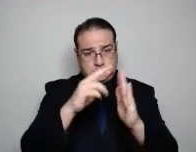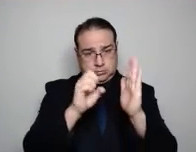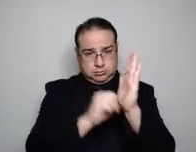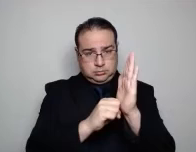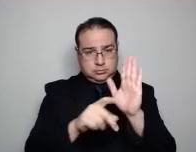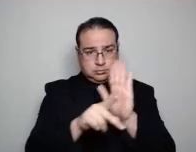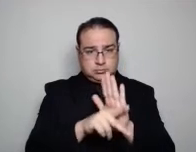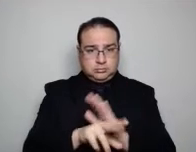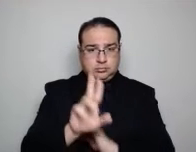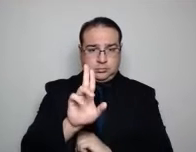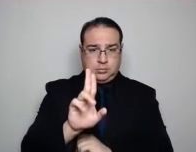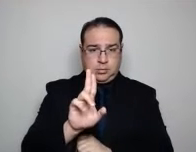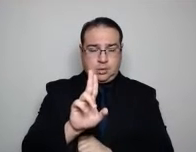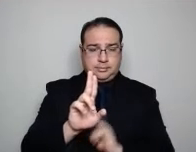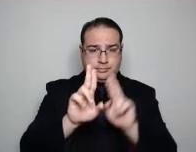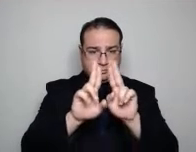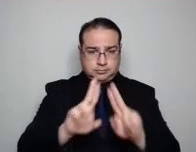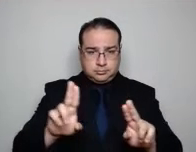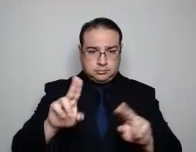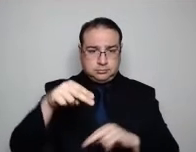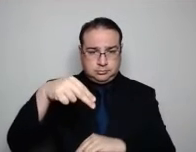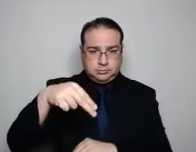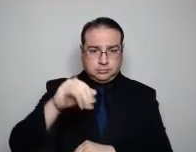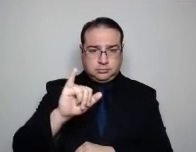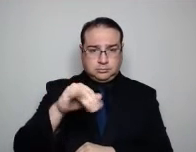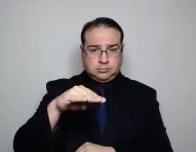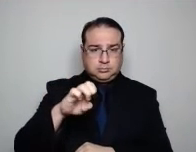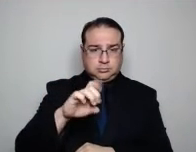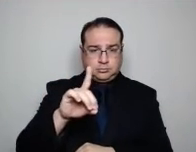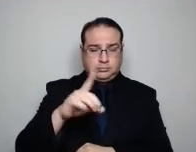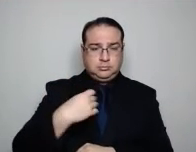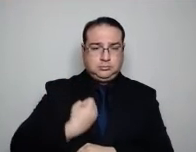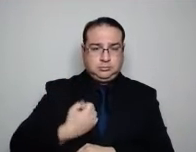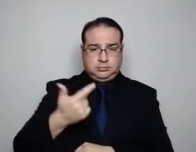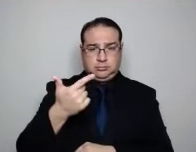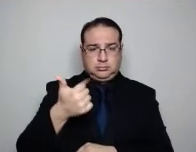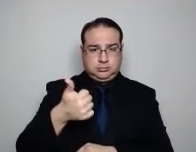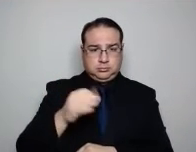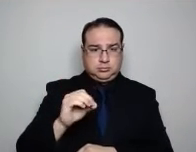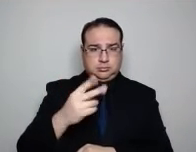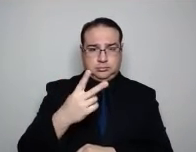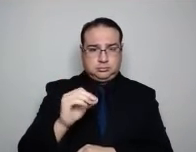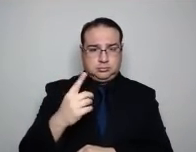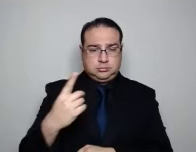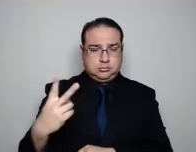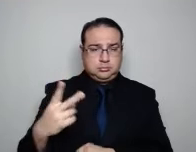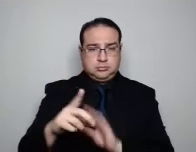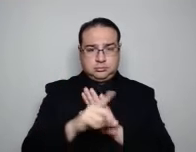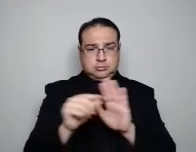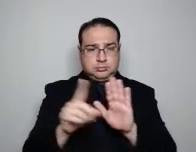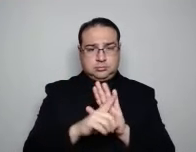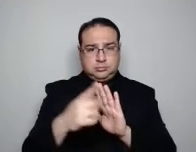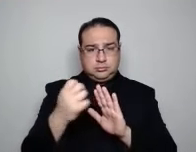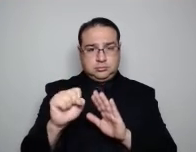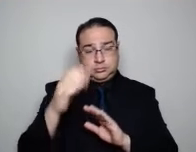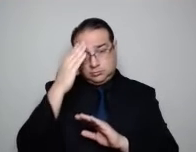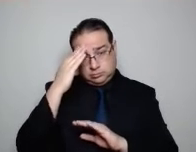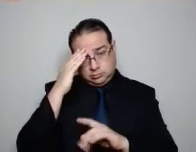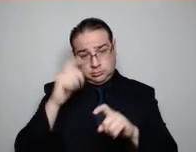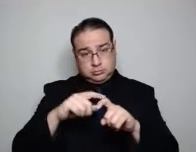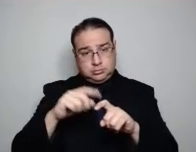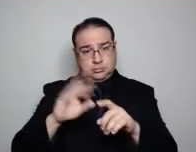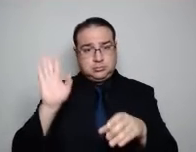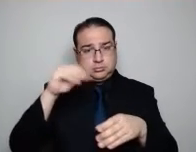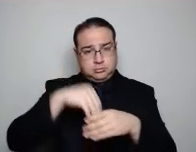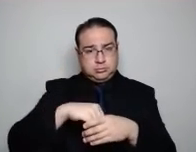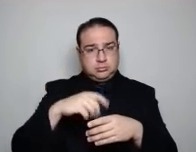é a resolução número 10 de 2021, no artigo 18, que prevê que os médicos que estão dentro, quando houver